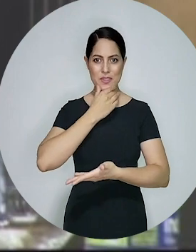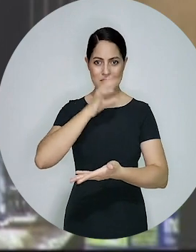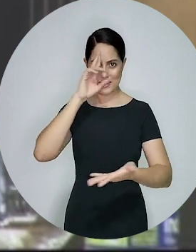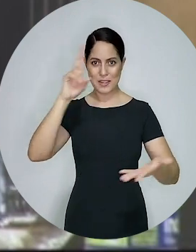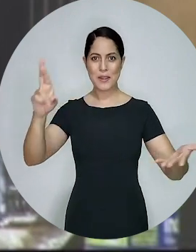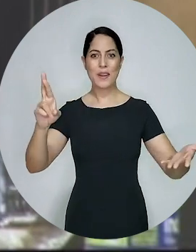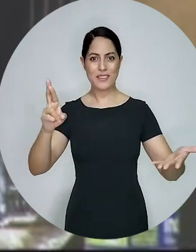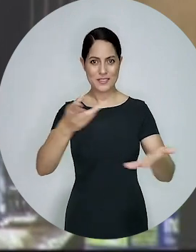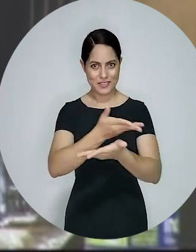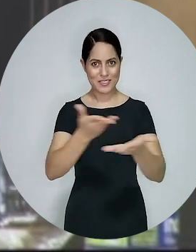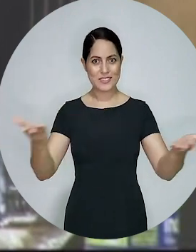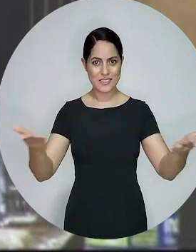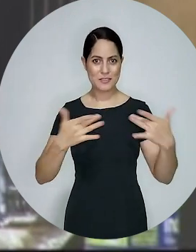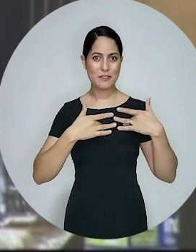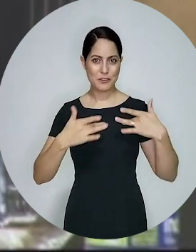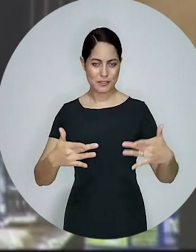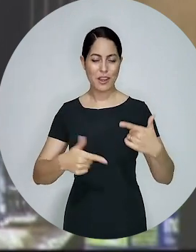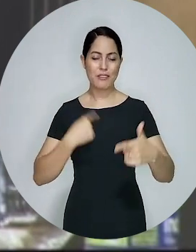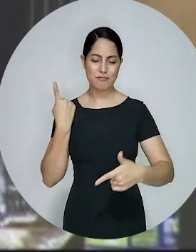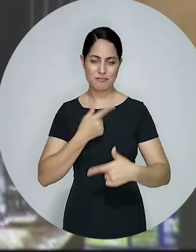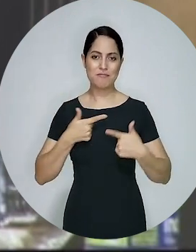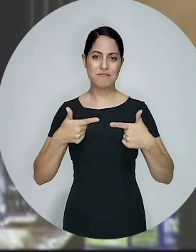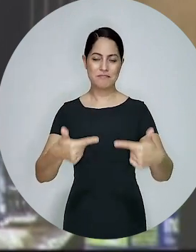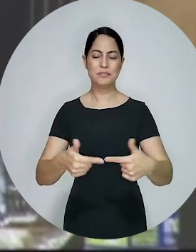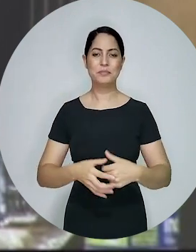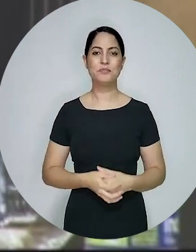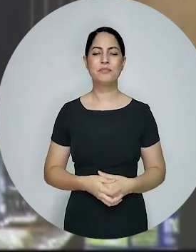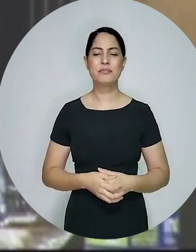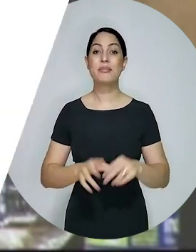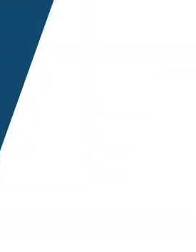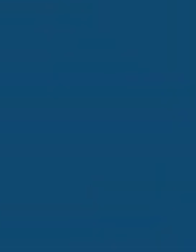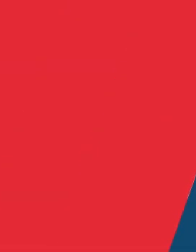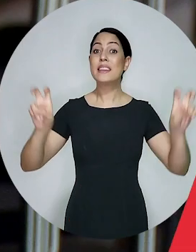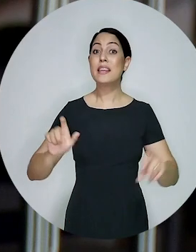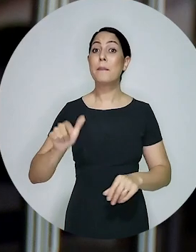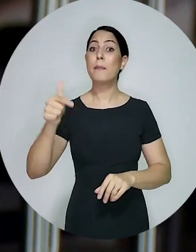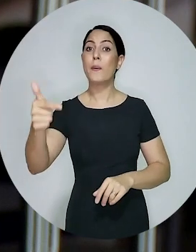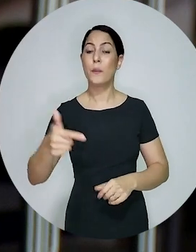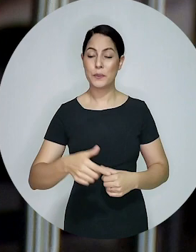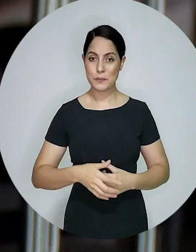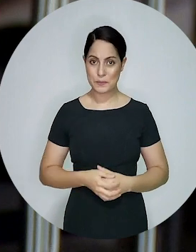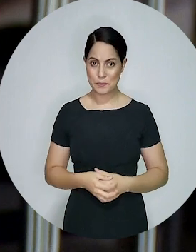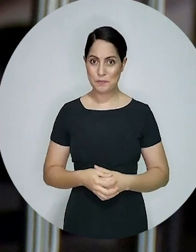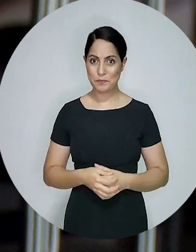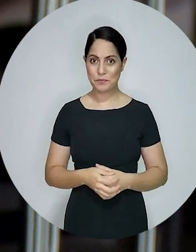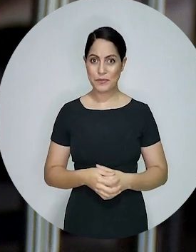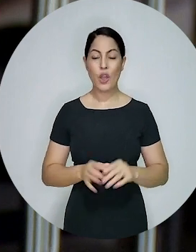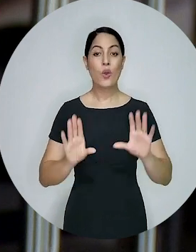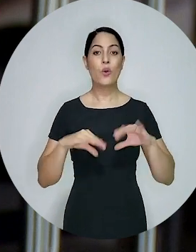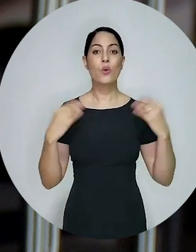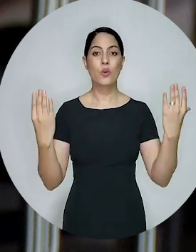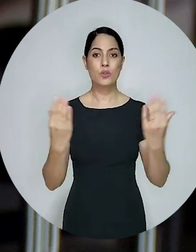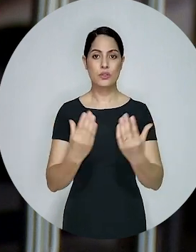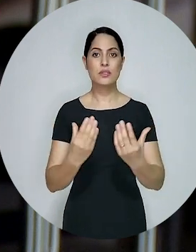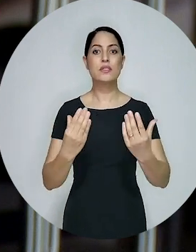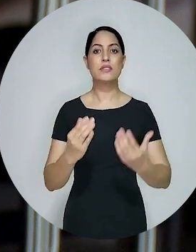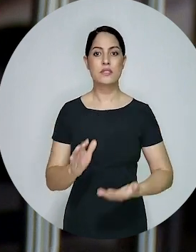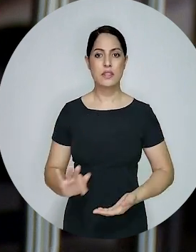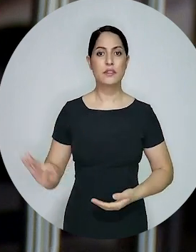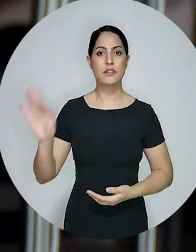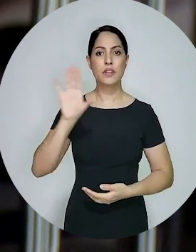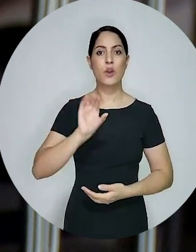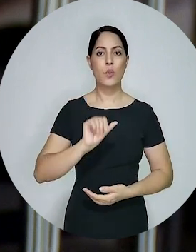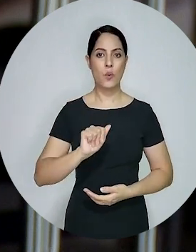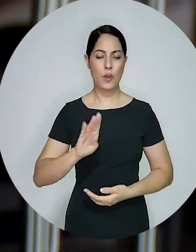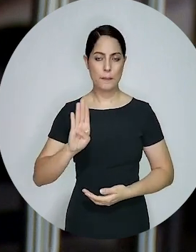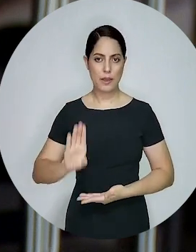expertise dos senhores e senhoras que são a nós entregues de forma voluntária. Mudando de assunto, o Conselho Federal da Ordem dos